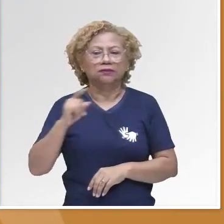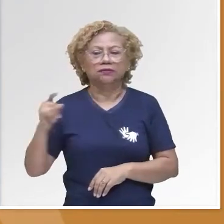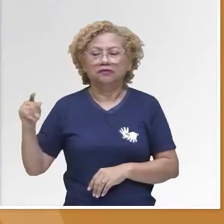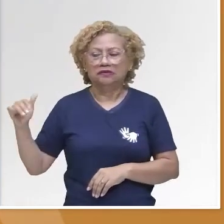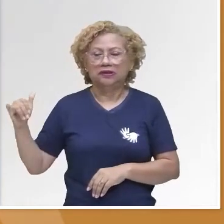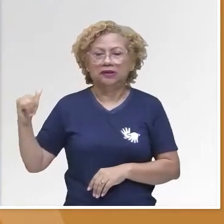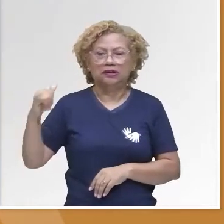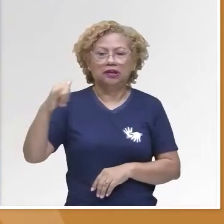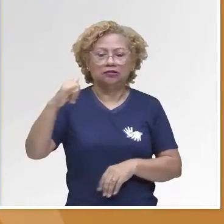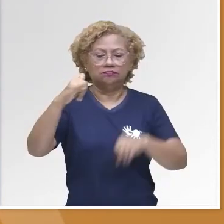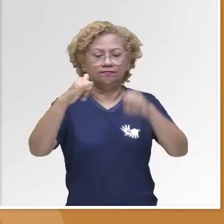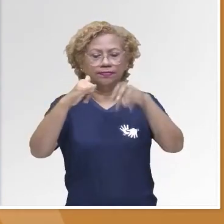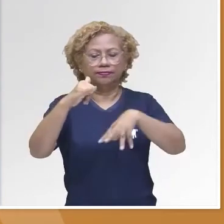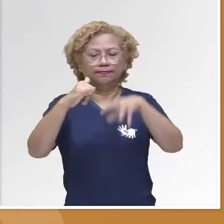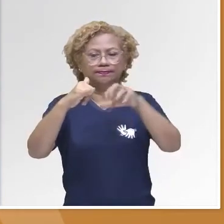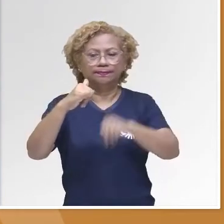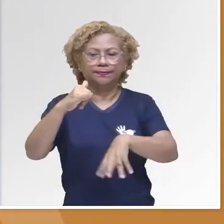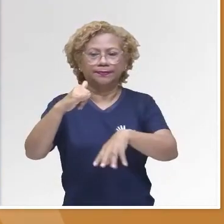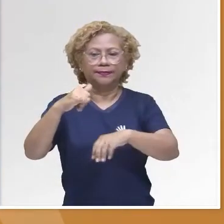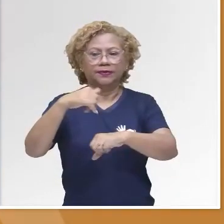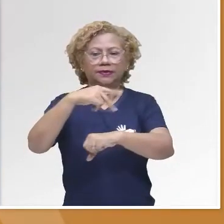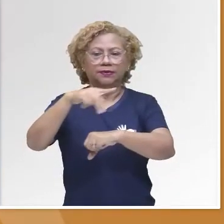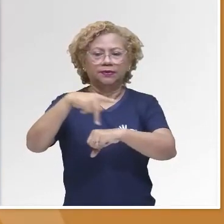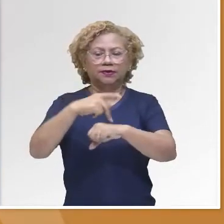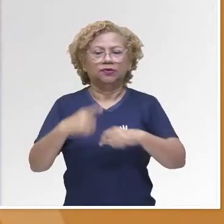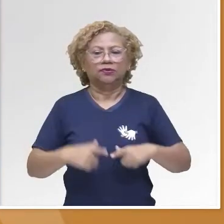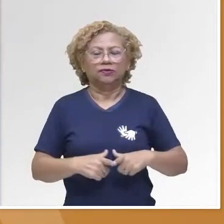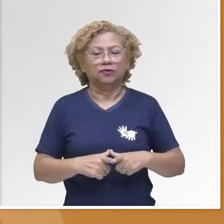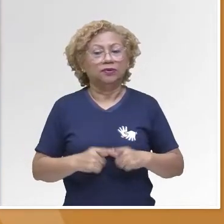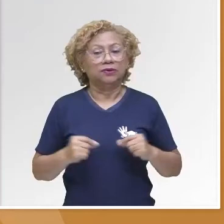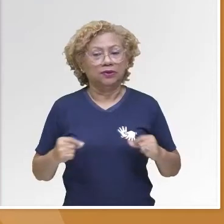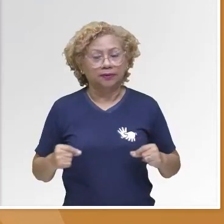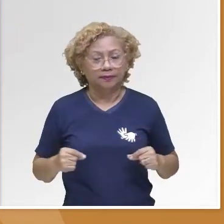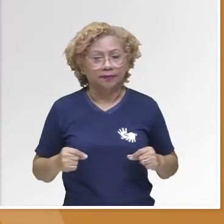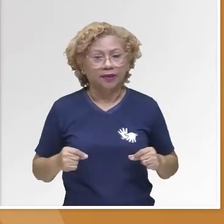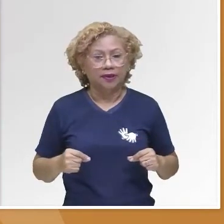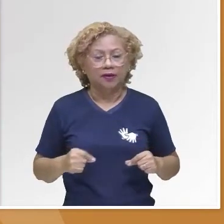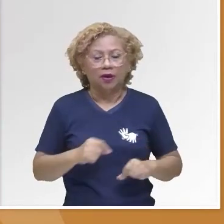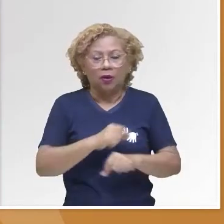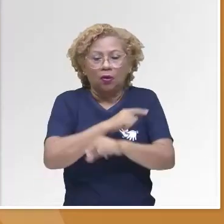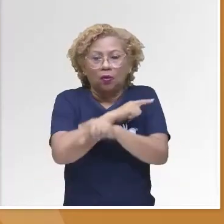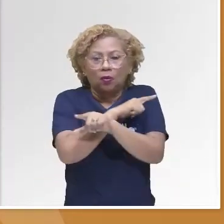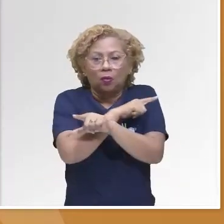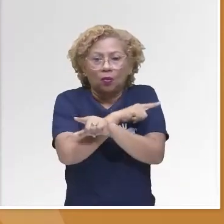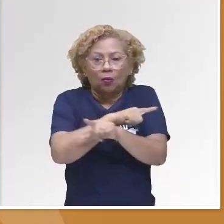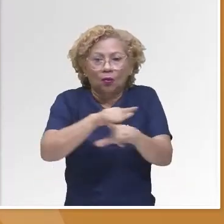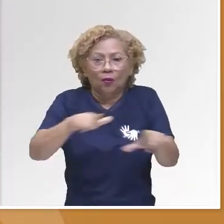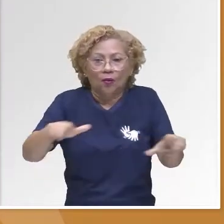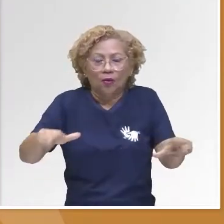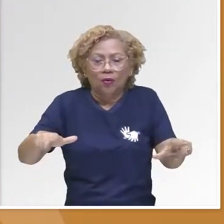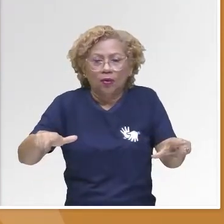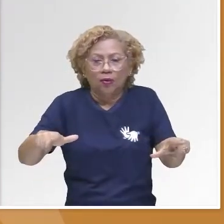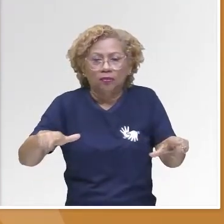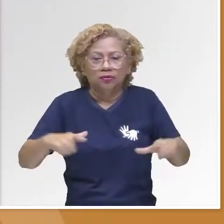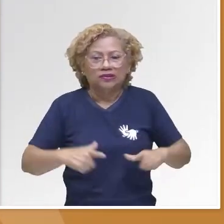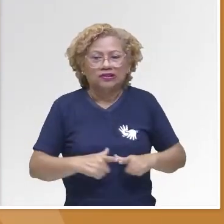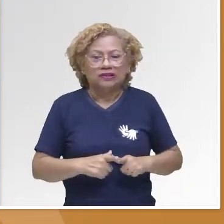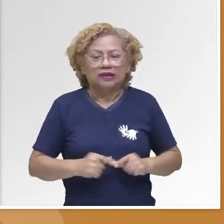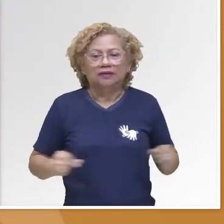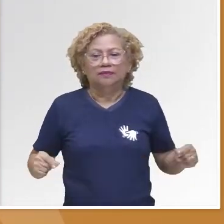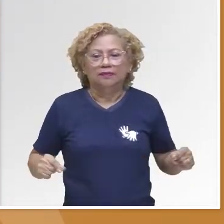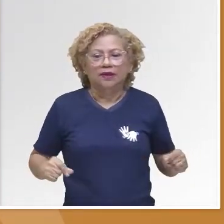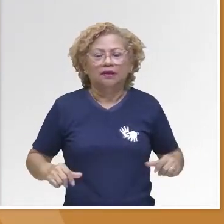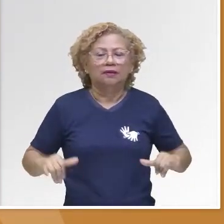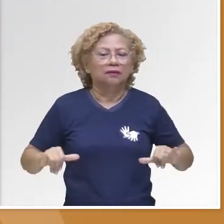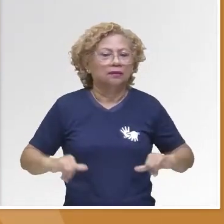e aí o que ele vai fazer? Tá? Vai atacar com as bombas atômicas Hiroshima e Nagasaki, causando ali